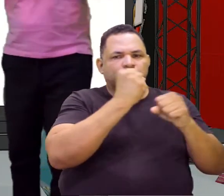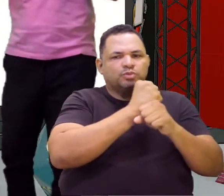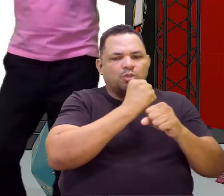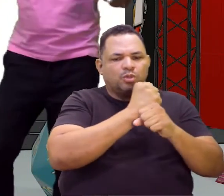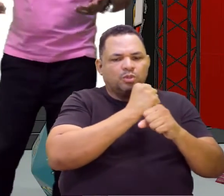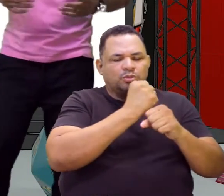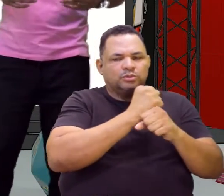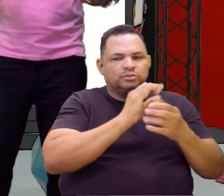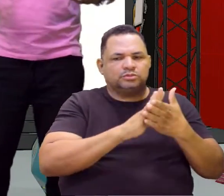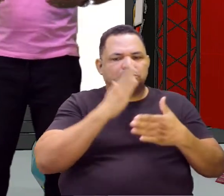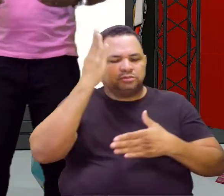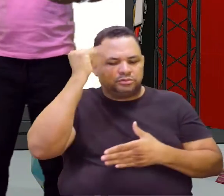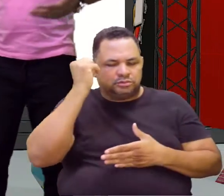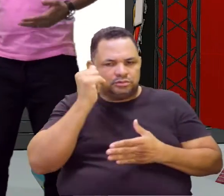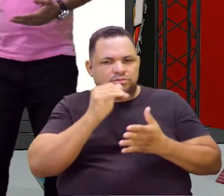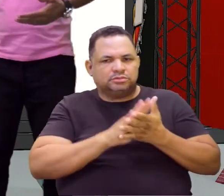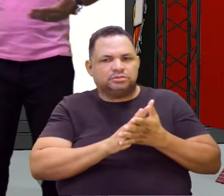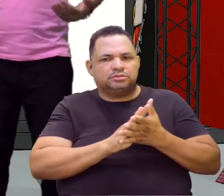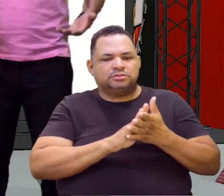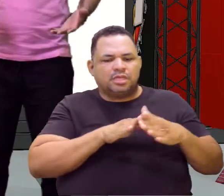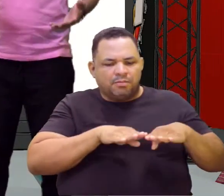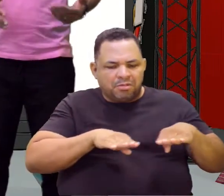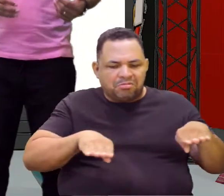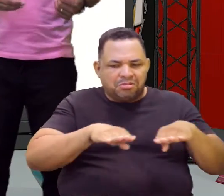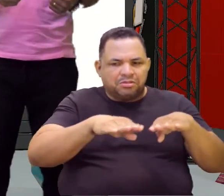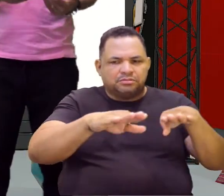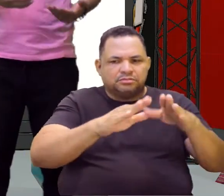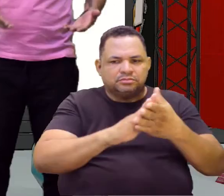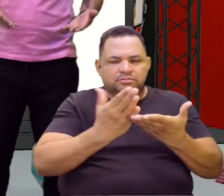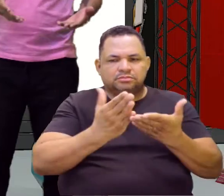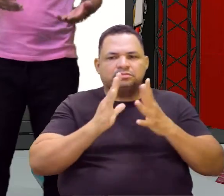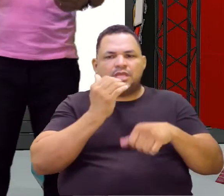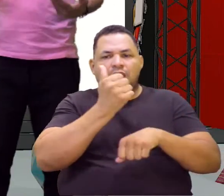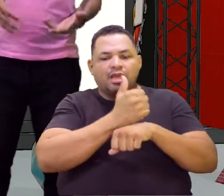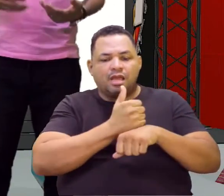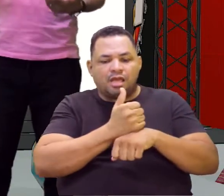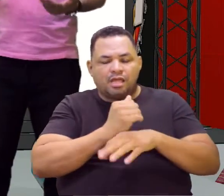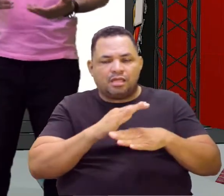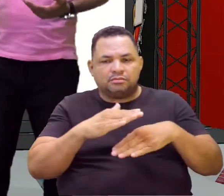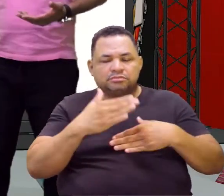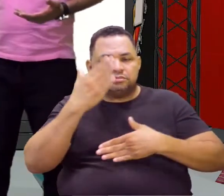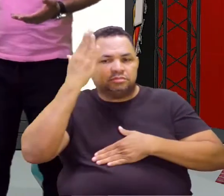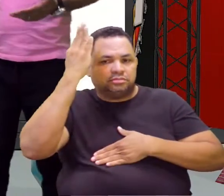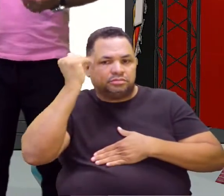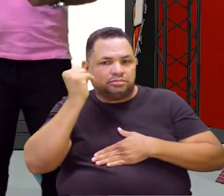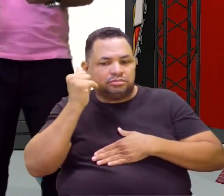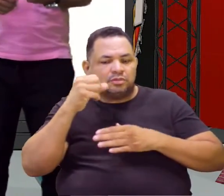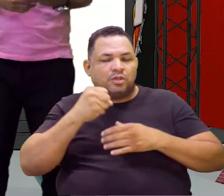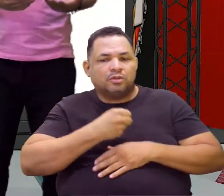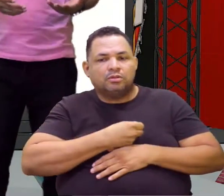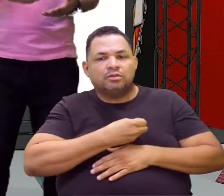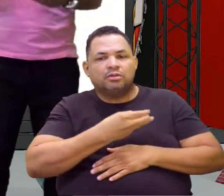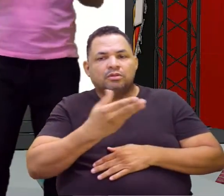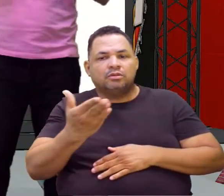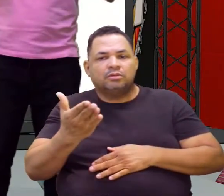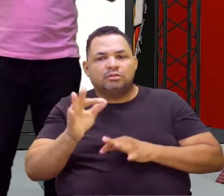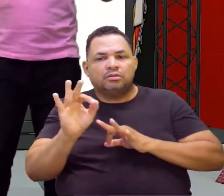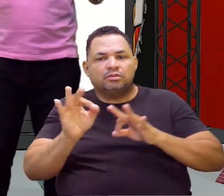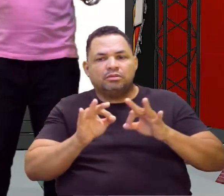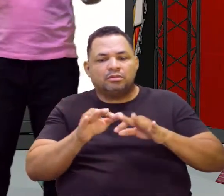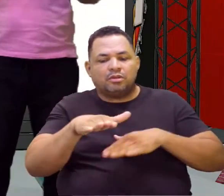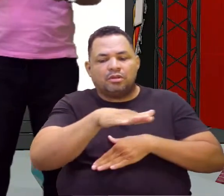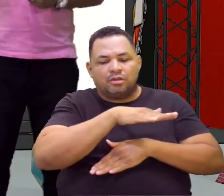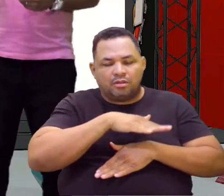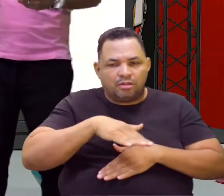pedreiro, ou que sabe fazer o serviço de piso, tudo, ele já sabe quanto que é a área das áreas